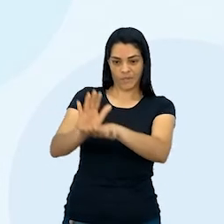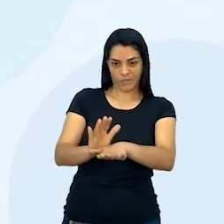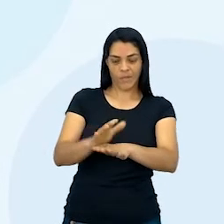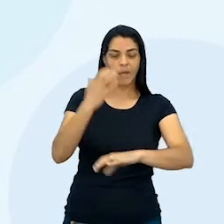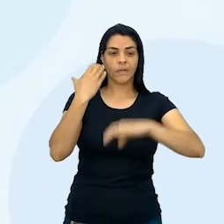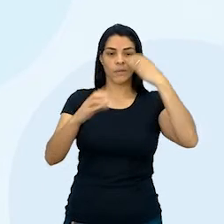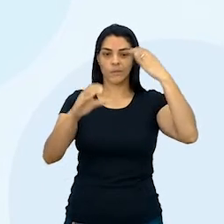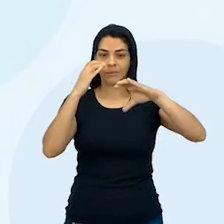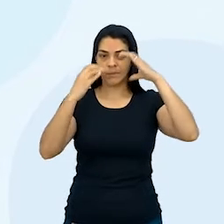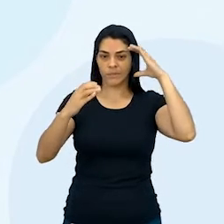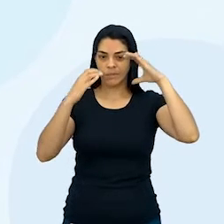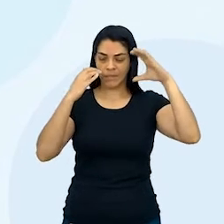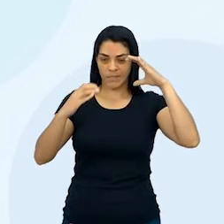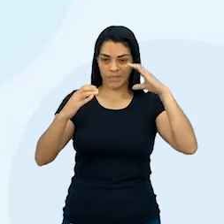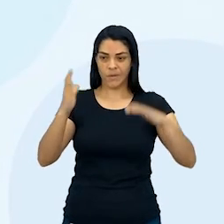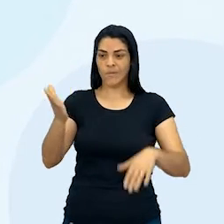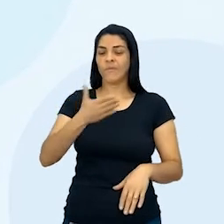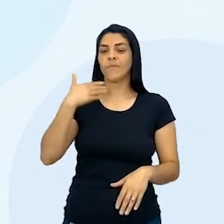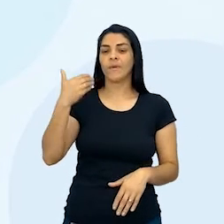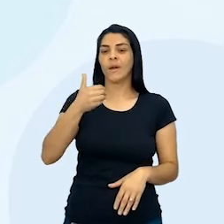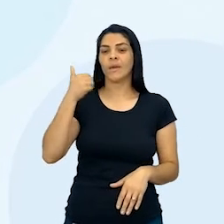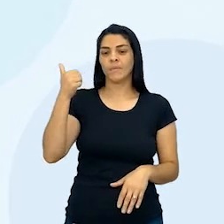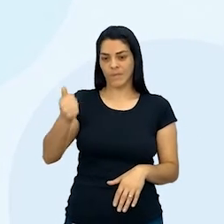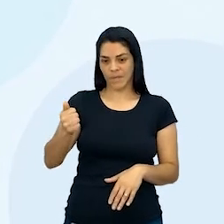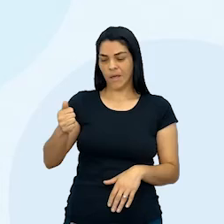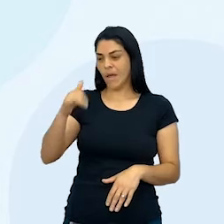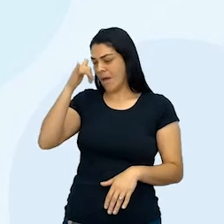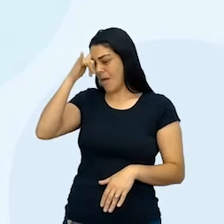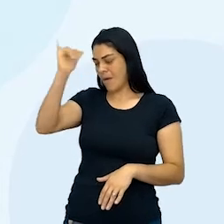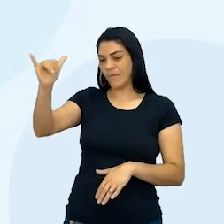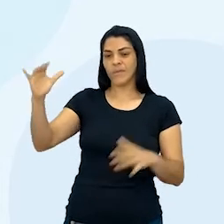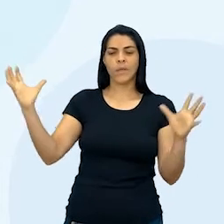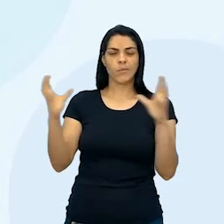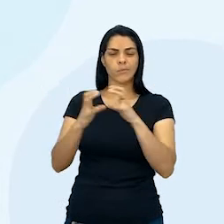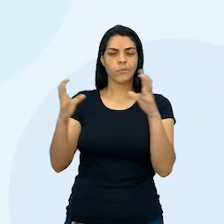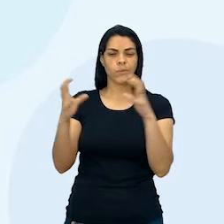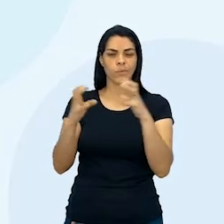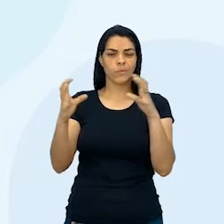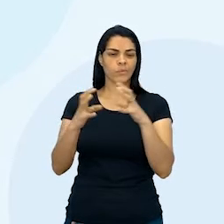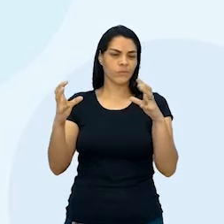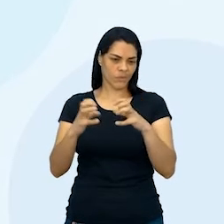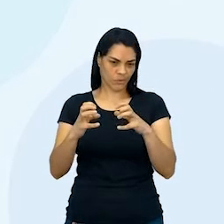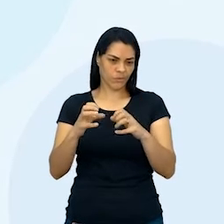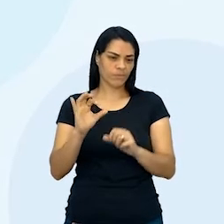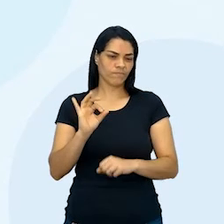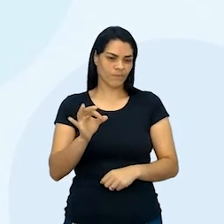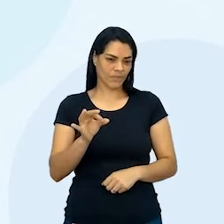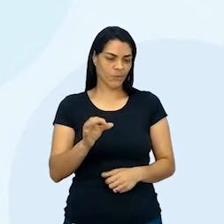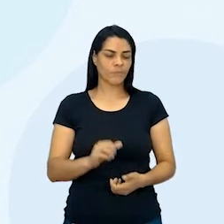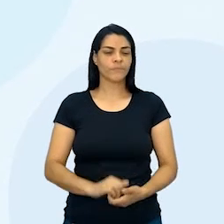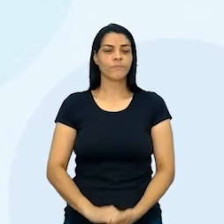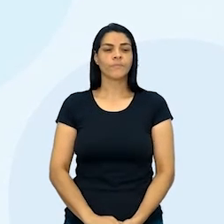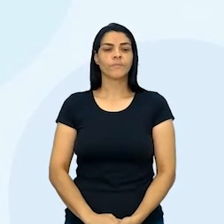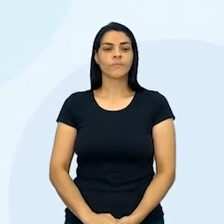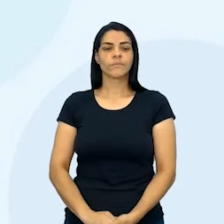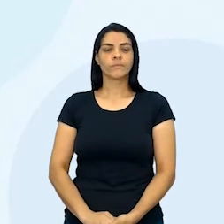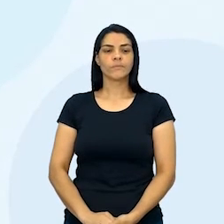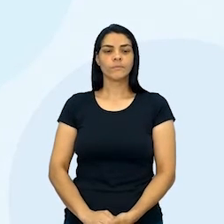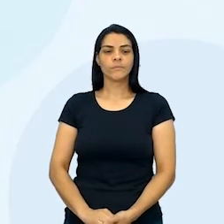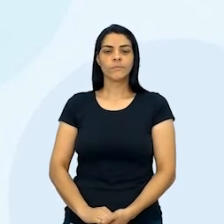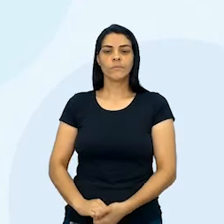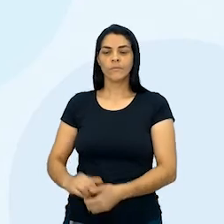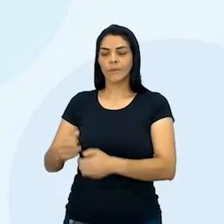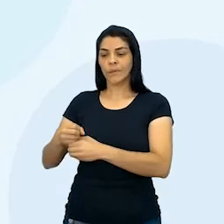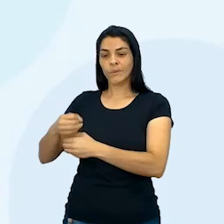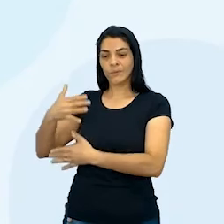firme, evitando a intensificação de conflitos. Firme no sentido de assertividade, tá bom? No nosso próximo